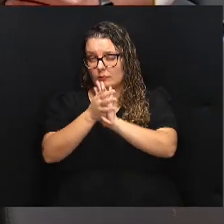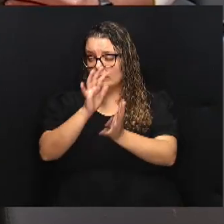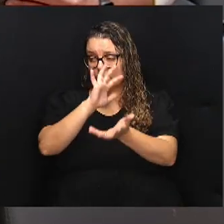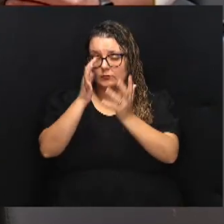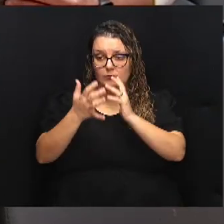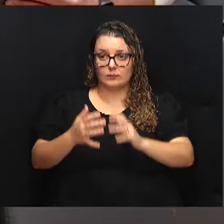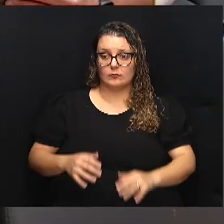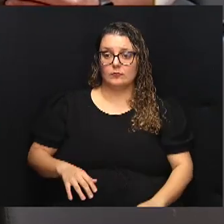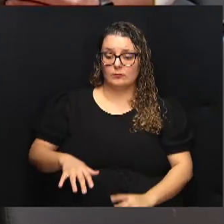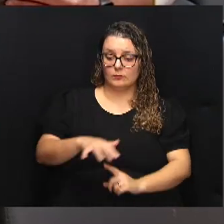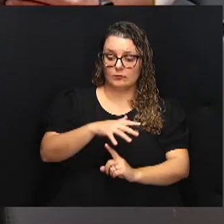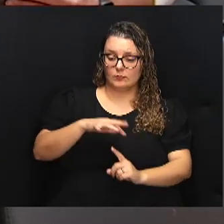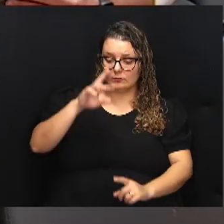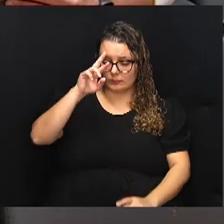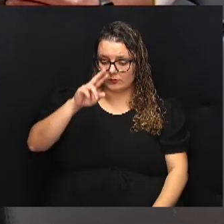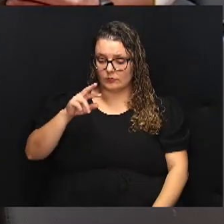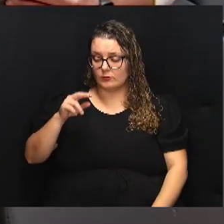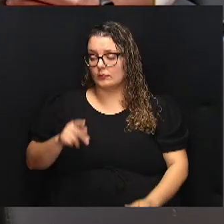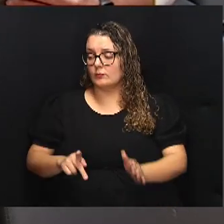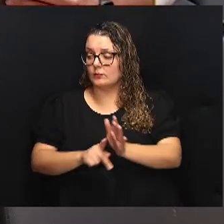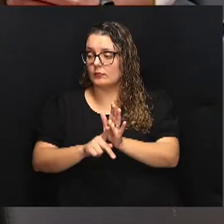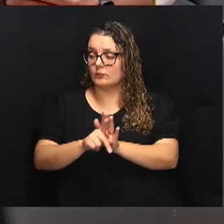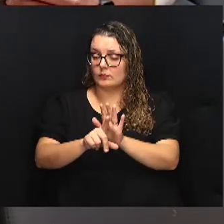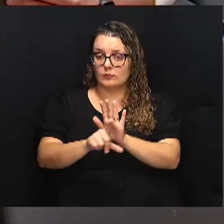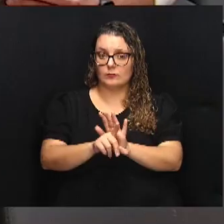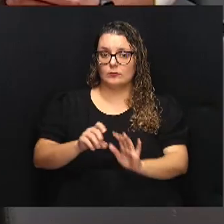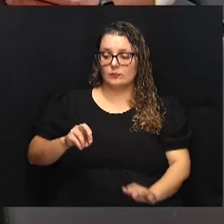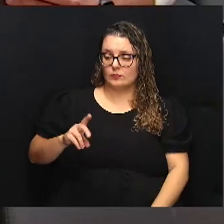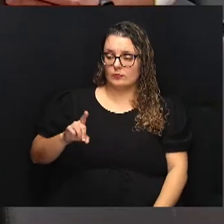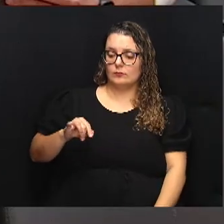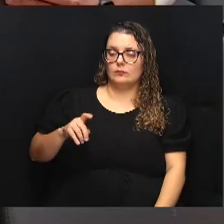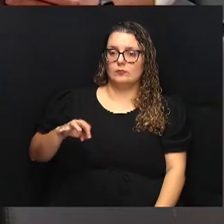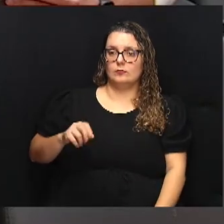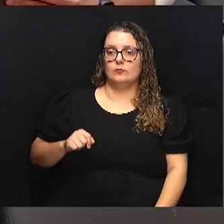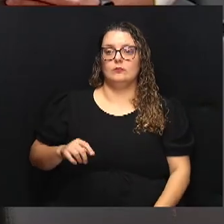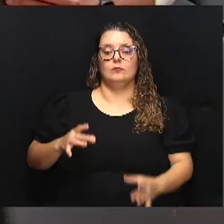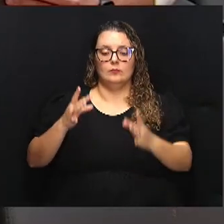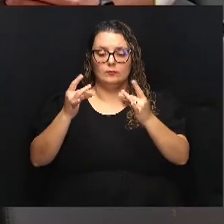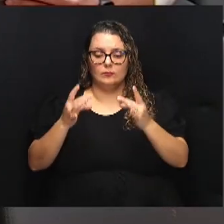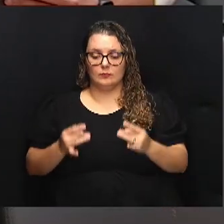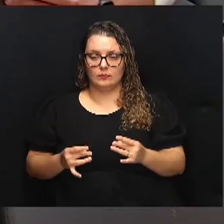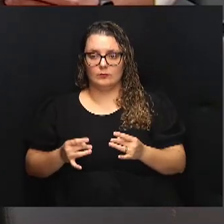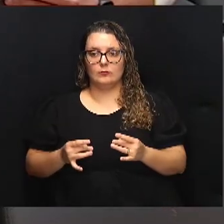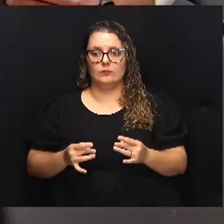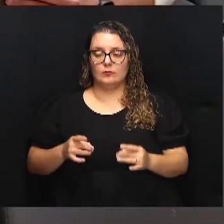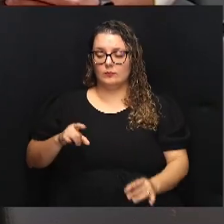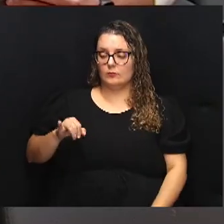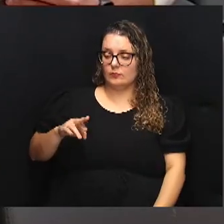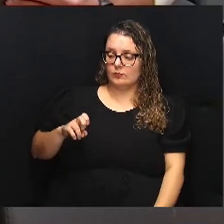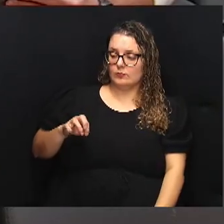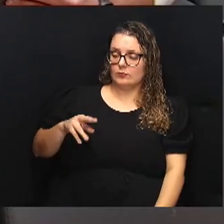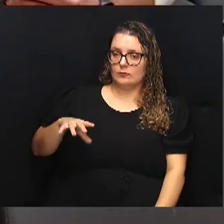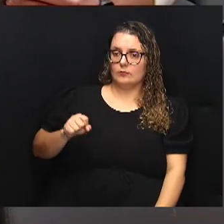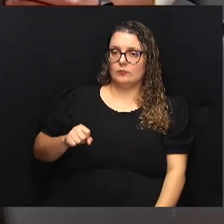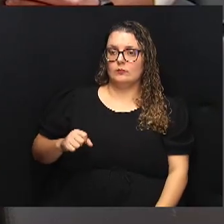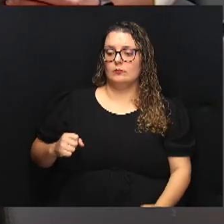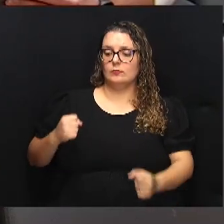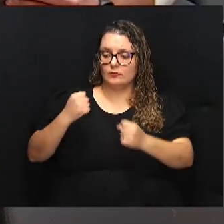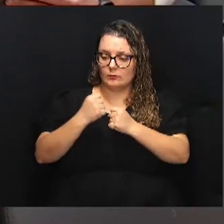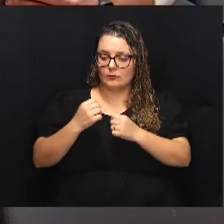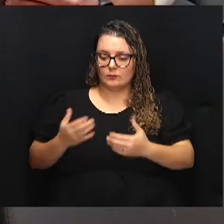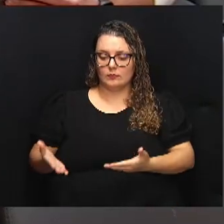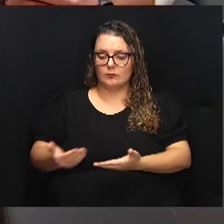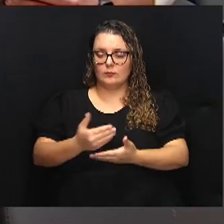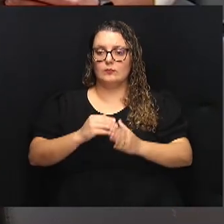ambientais. E o senhor fez um projeto de lei ordinária que dispõe sobre o estabelecimento de diretrizes para assegurar proteção e